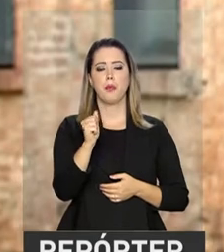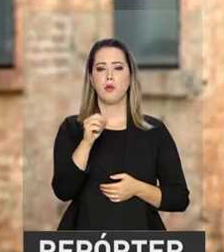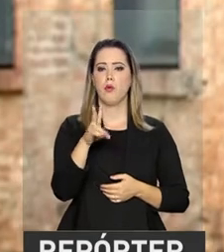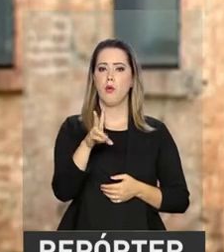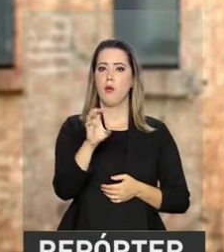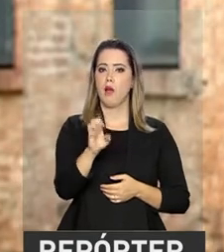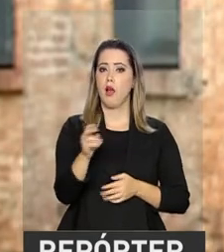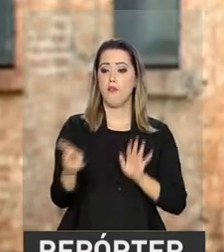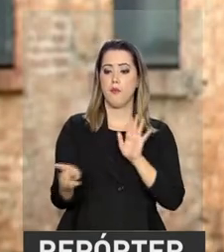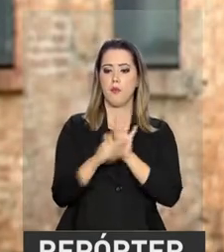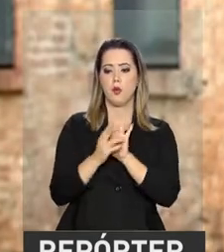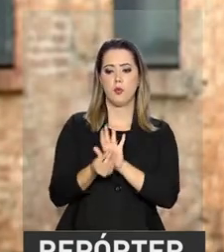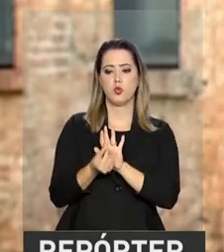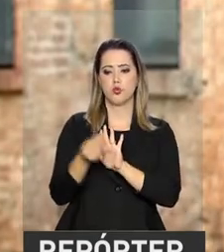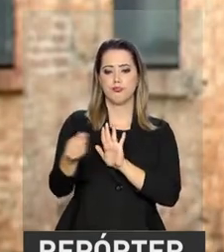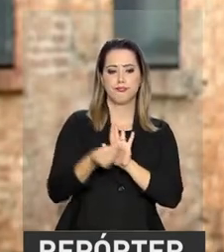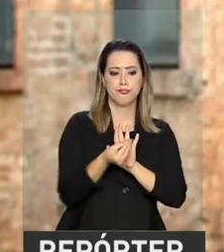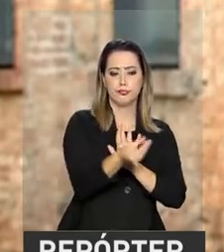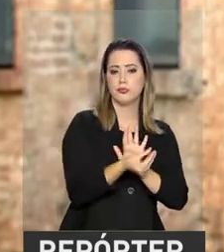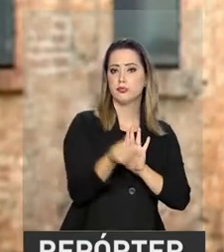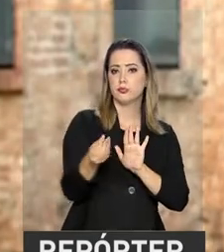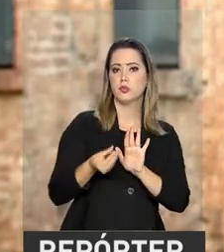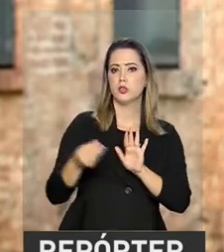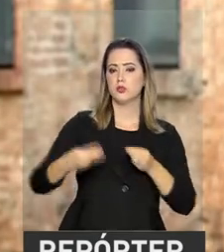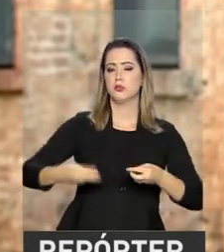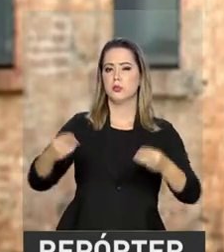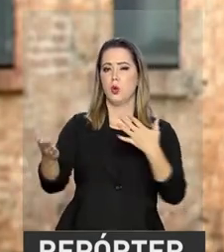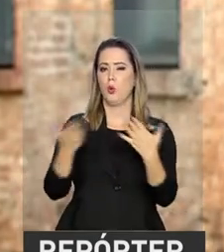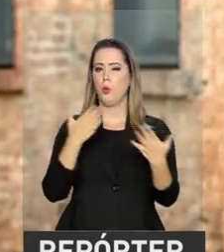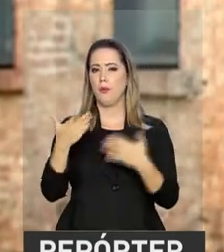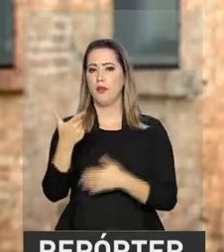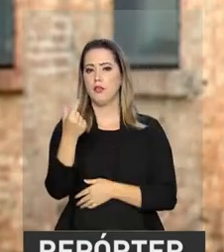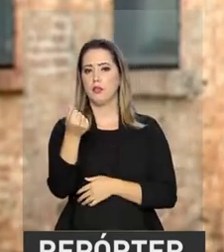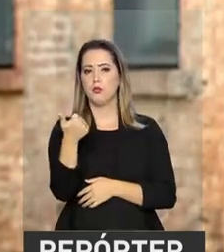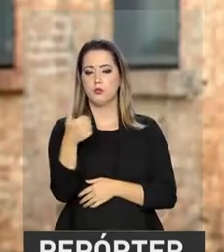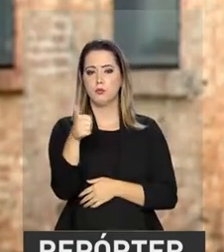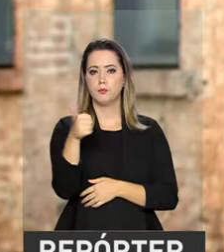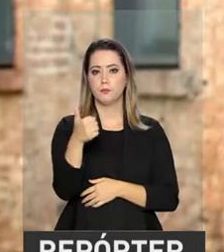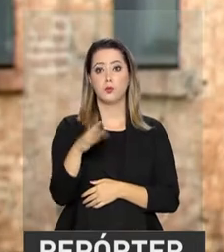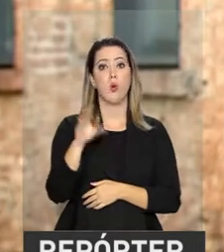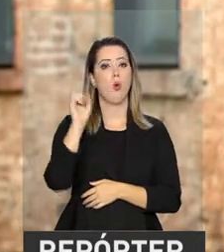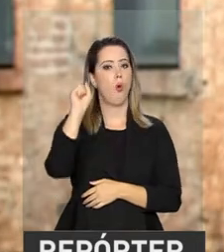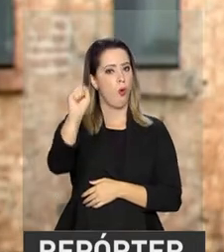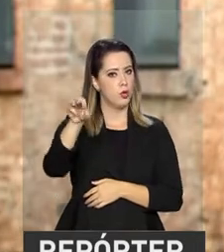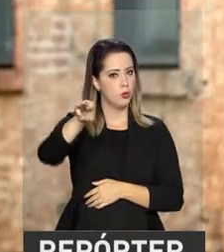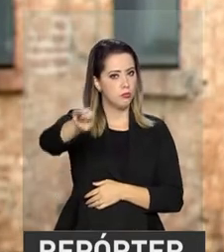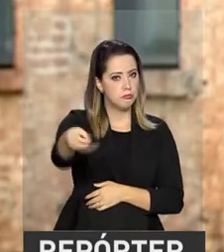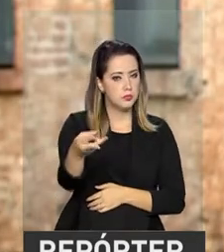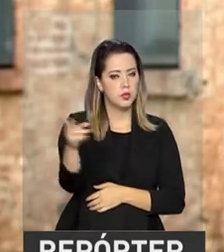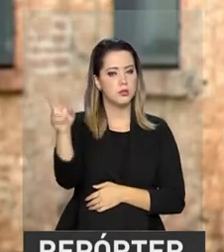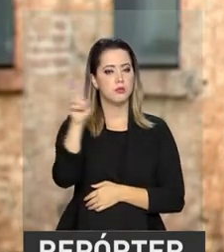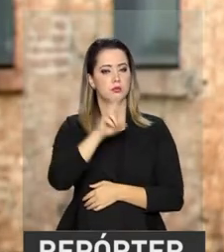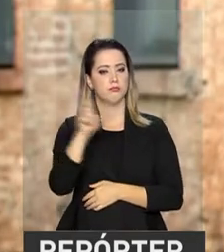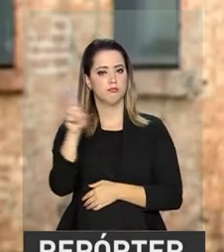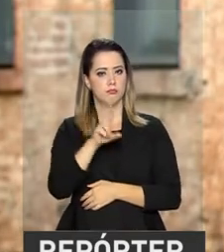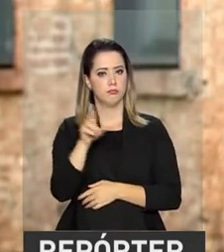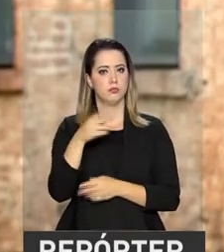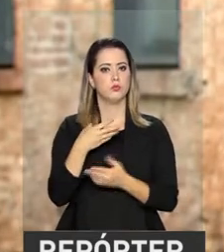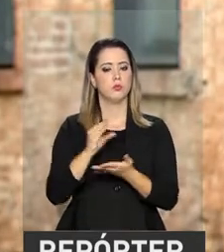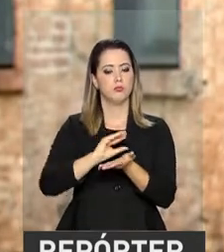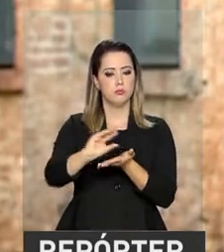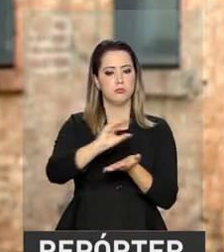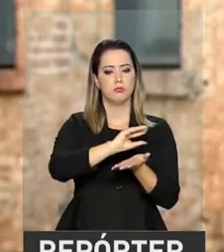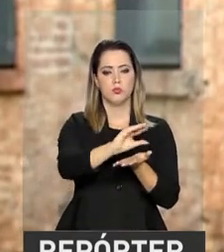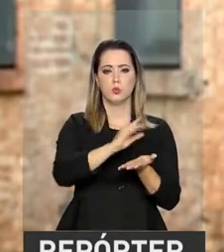recursos próprios do minc desde 2011 são cinco editais com repasses de oito milhões e seiscentos e oitenta mil reais em recursos